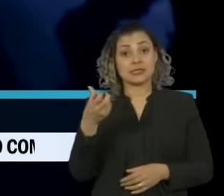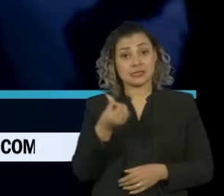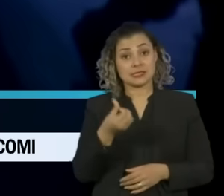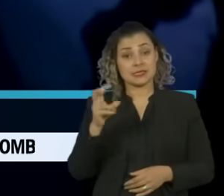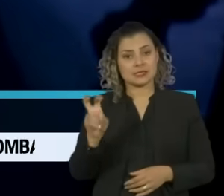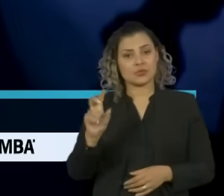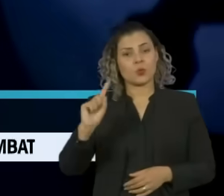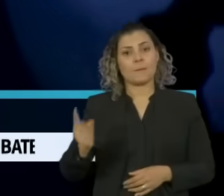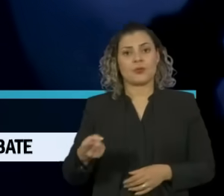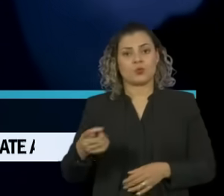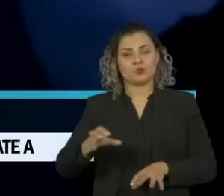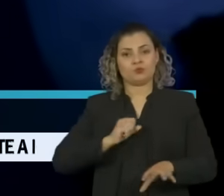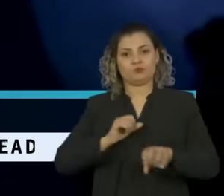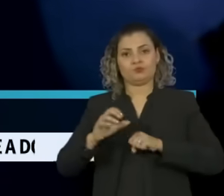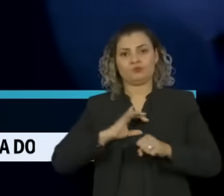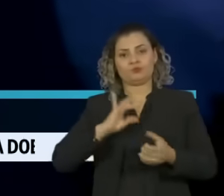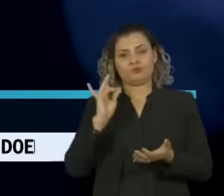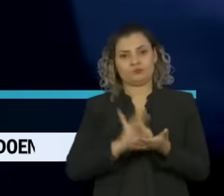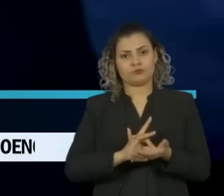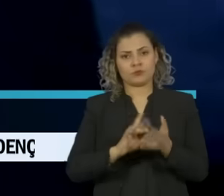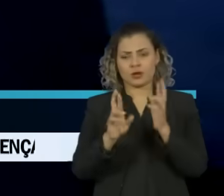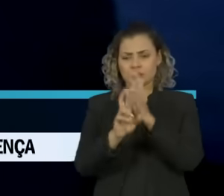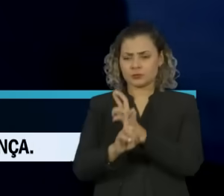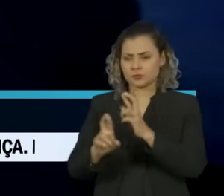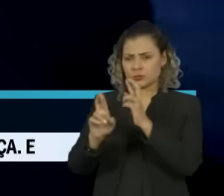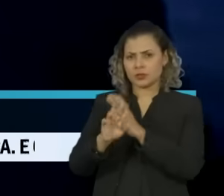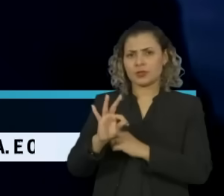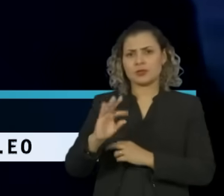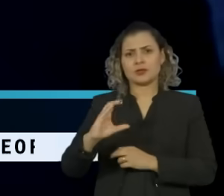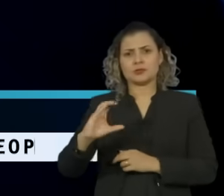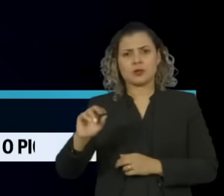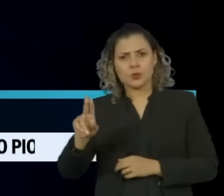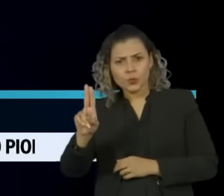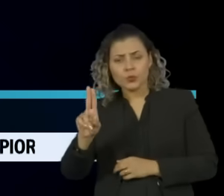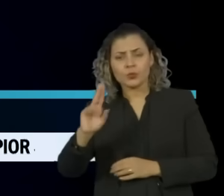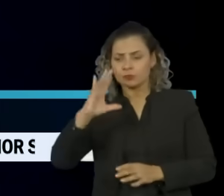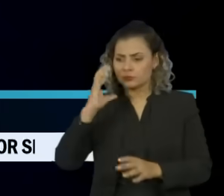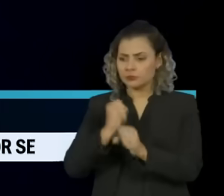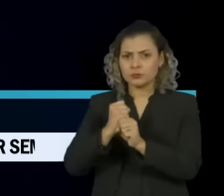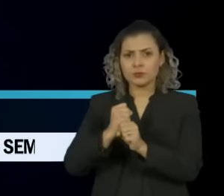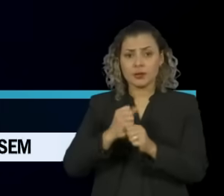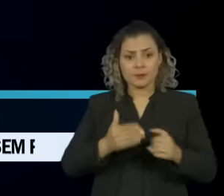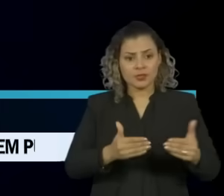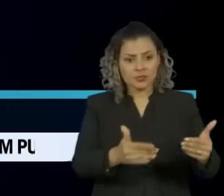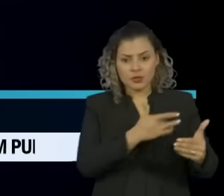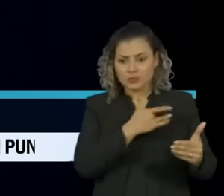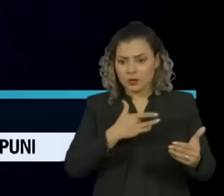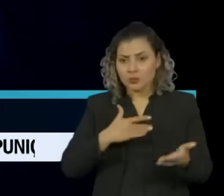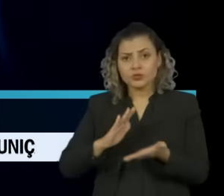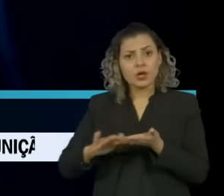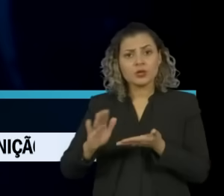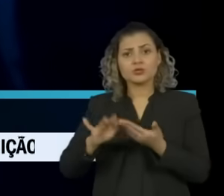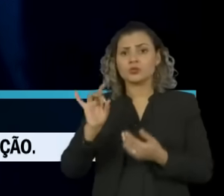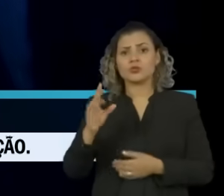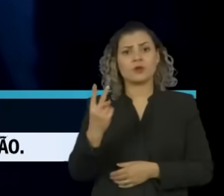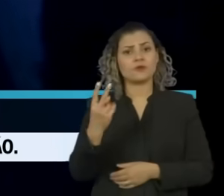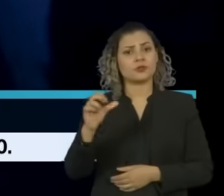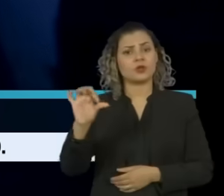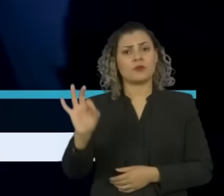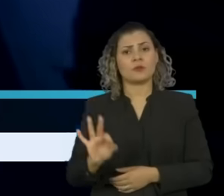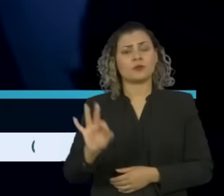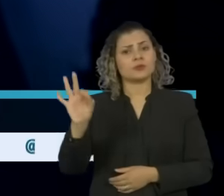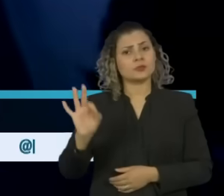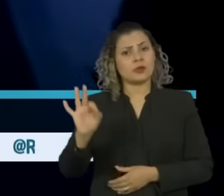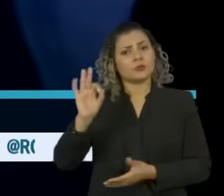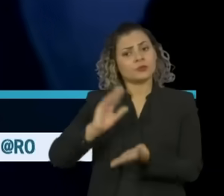mil notificações. Uma auditoria do Tribunal de Contas da União concluiu que o Ministério da Saúde gastou apenas 29% do